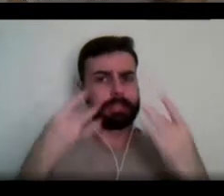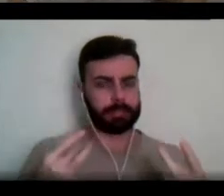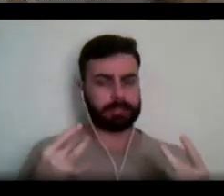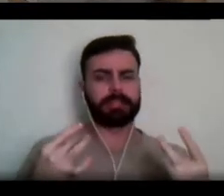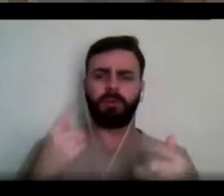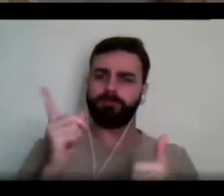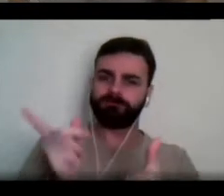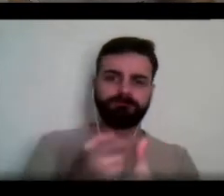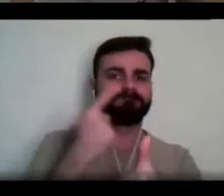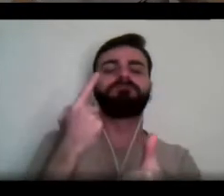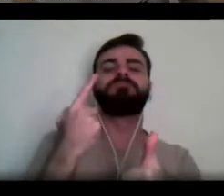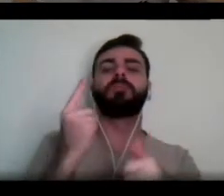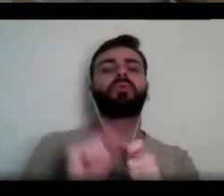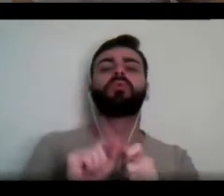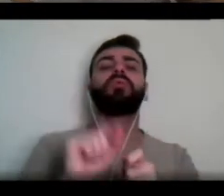né, a primeira coisa que eu preciso fazer